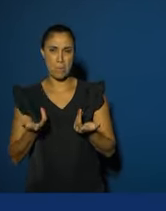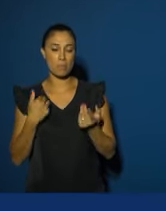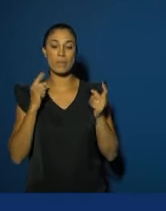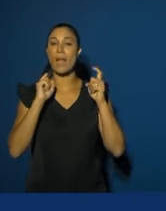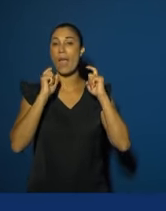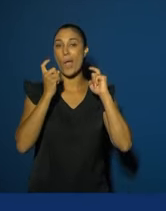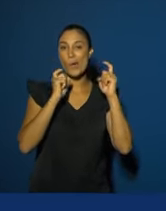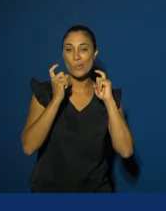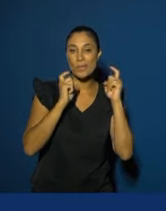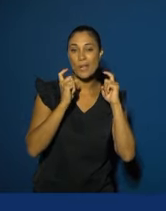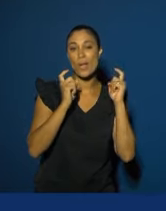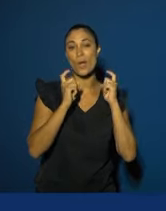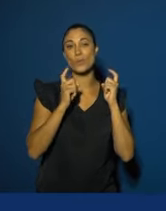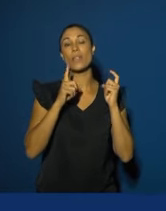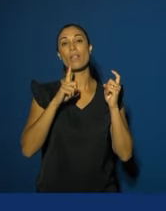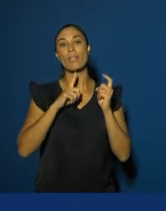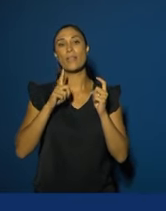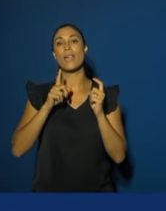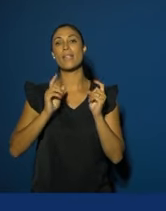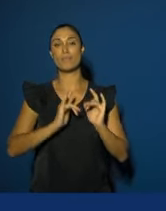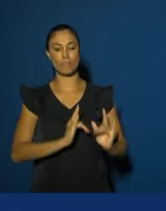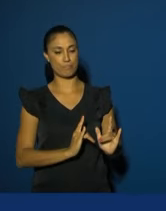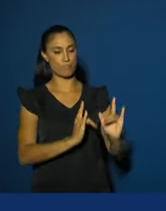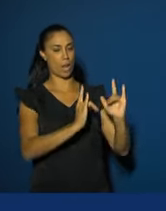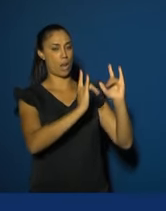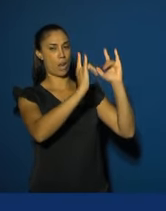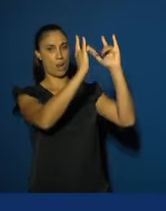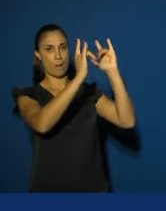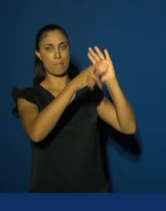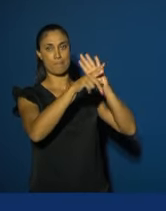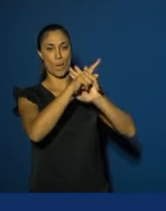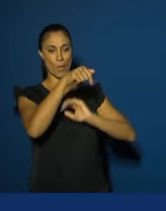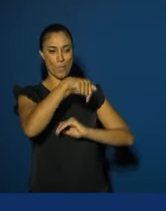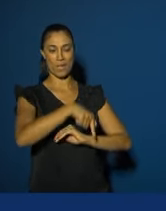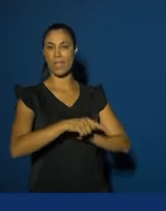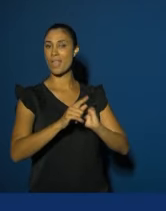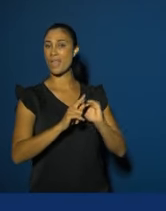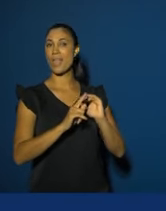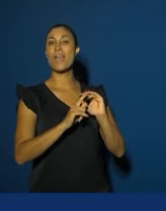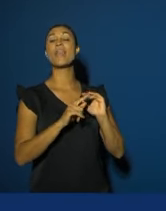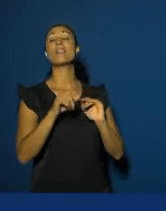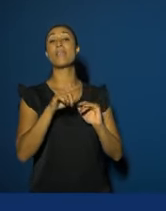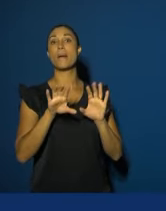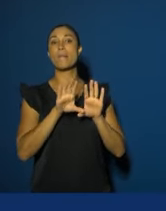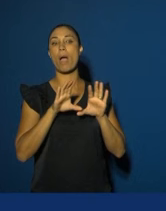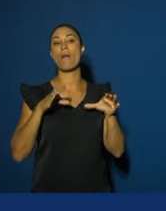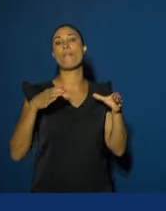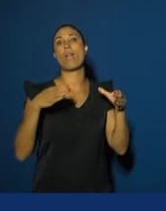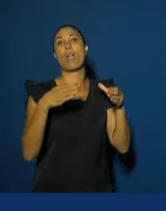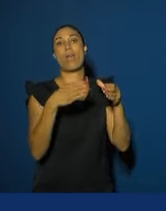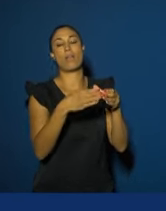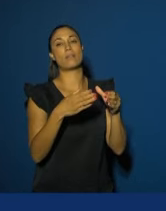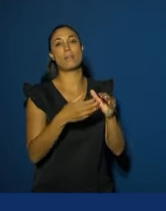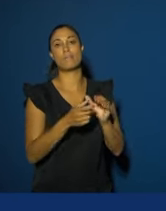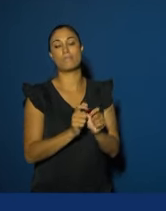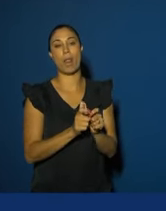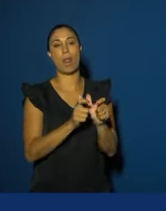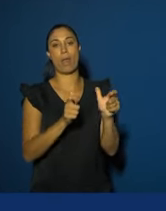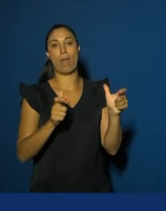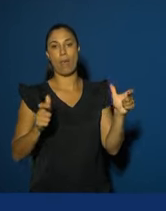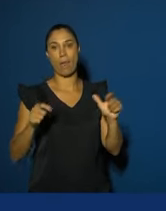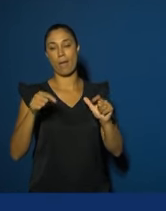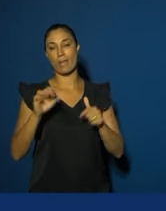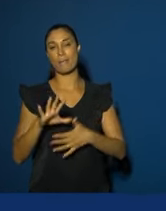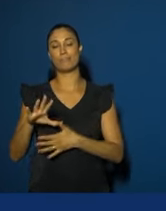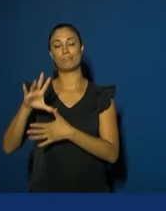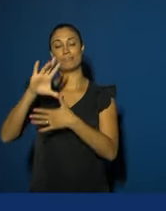reuniões One ones que ocupam vários andares aqui do ratt maior conferência de mercado de capitais nesse formato aqui na